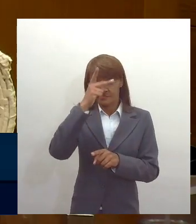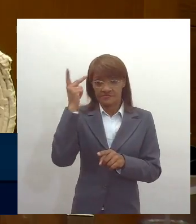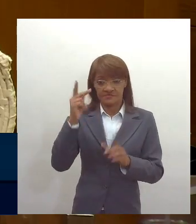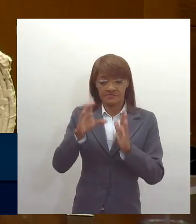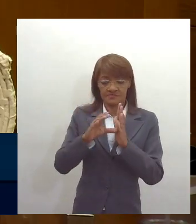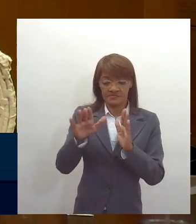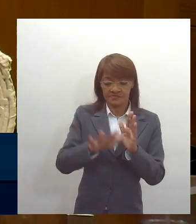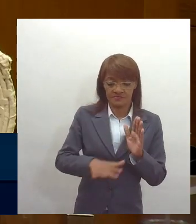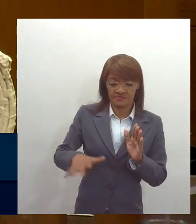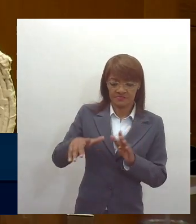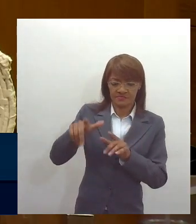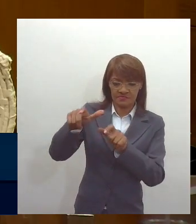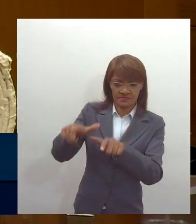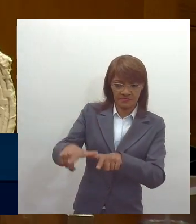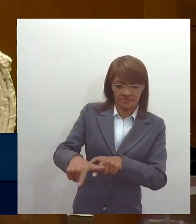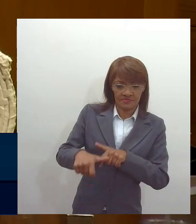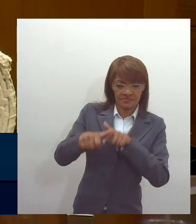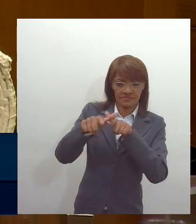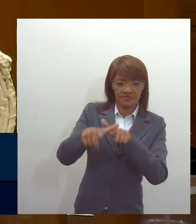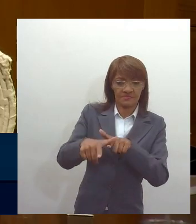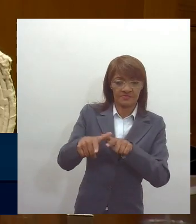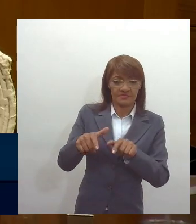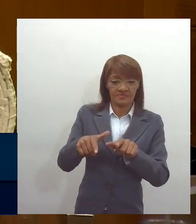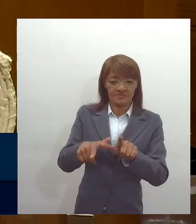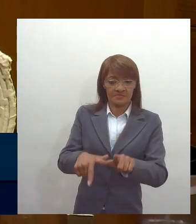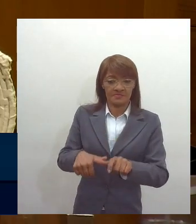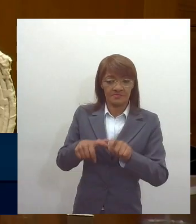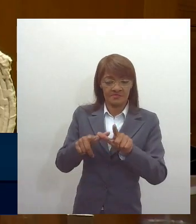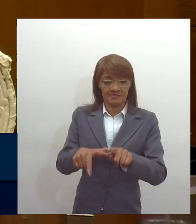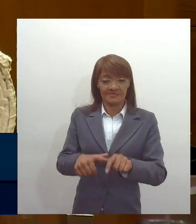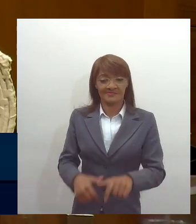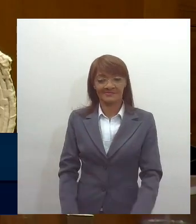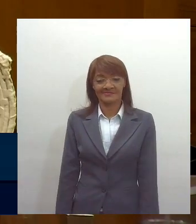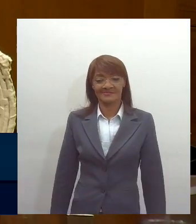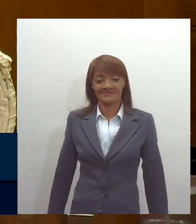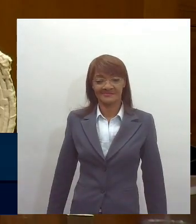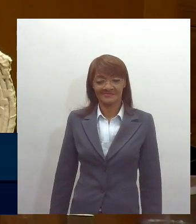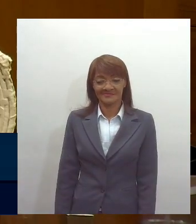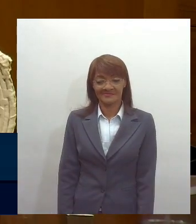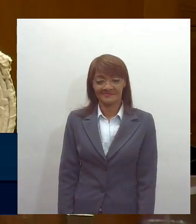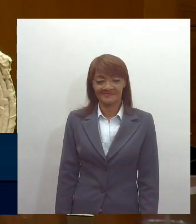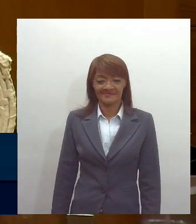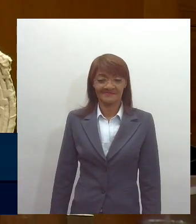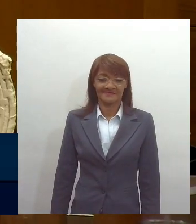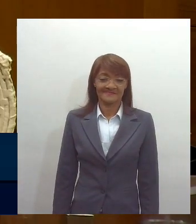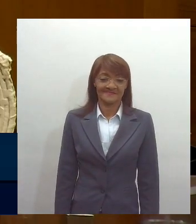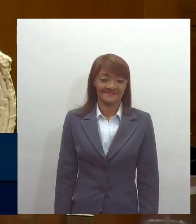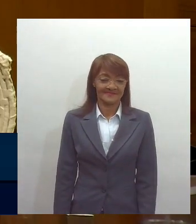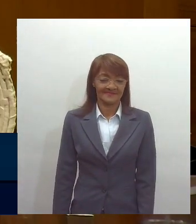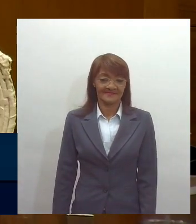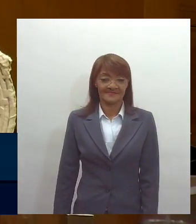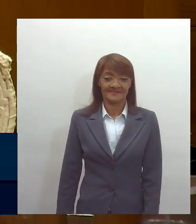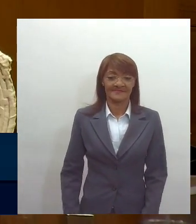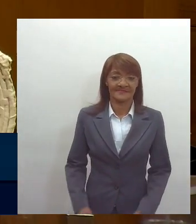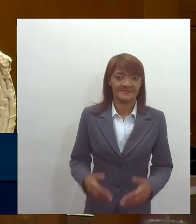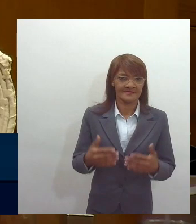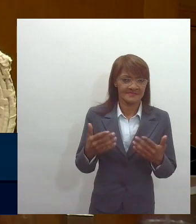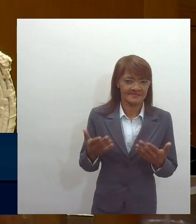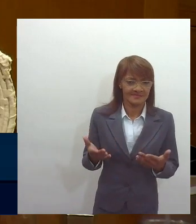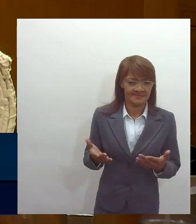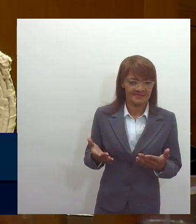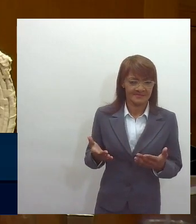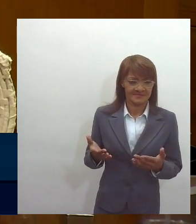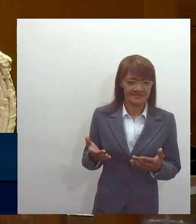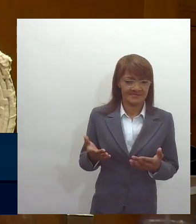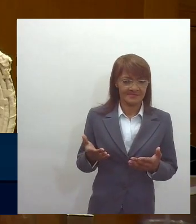tem outro que eu não acabei, deu no tempo falar, que à noite, senhor presidente, eu tive um